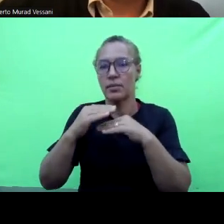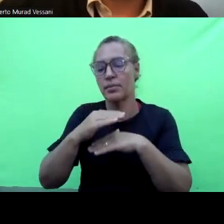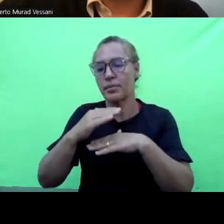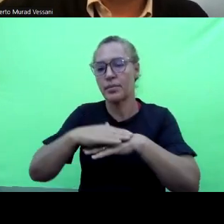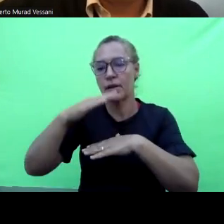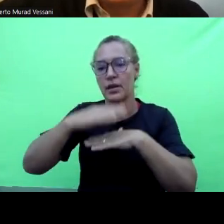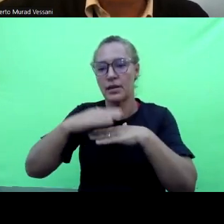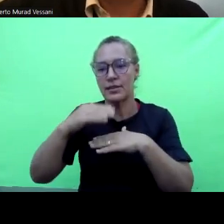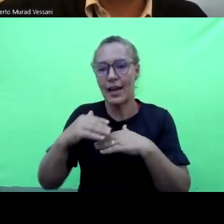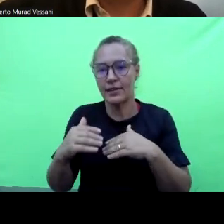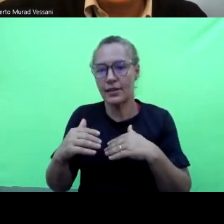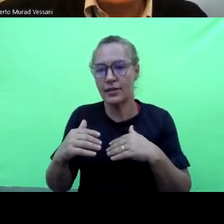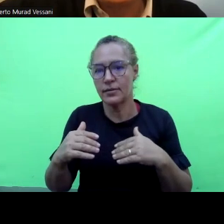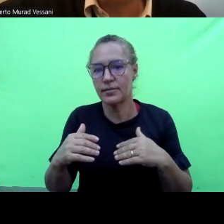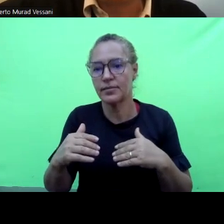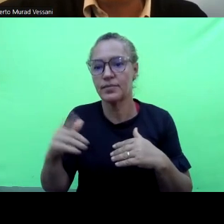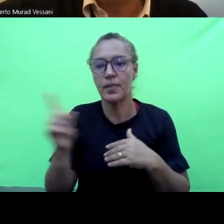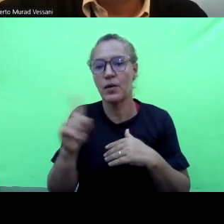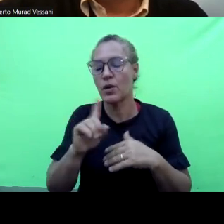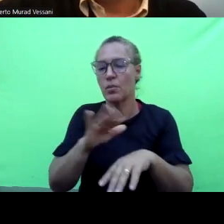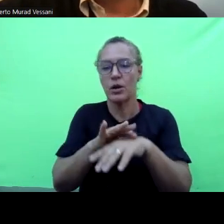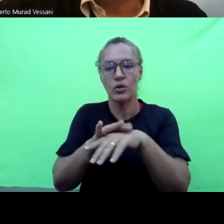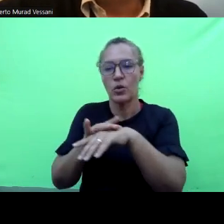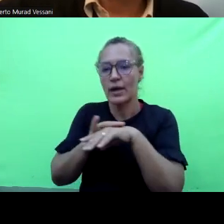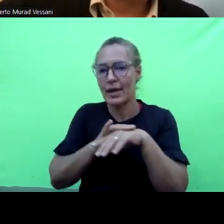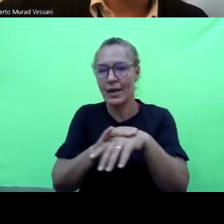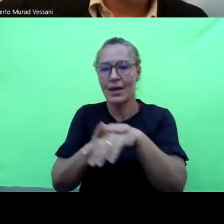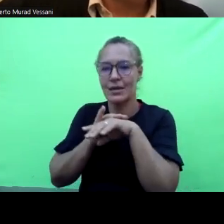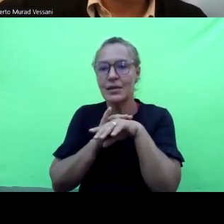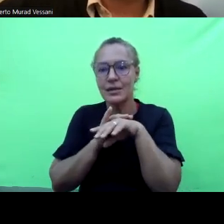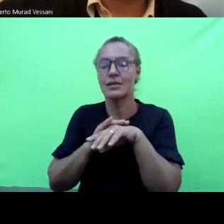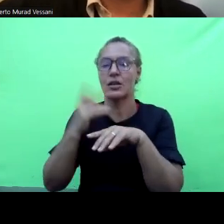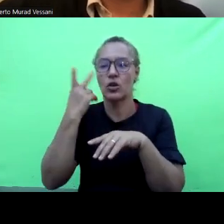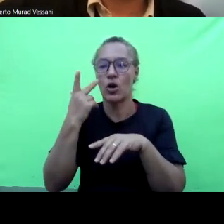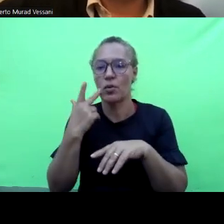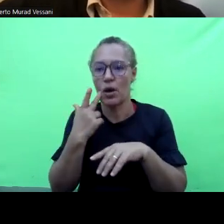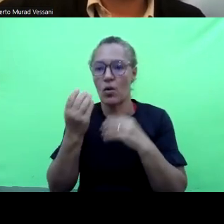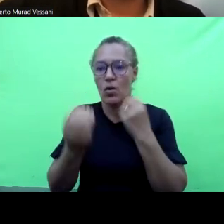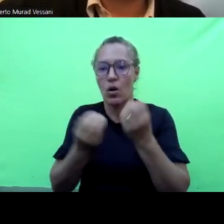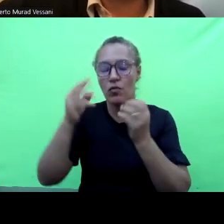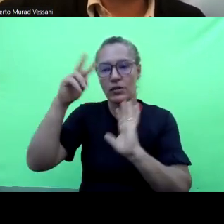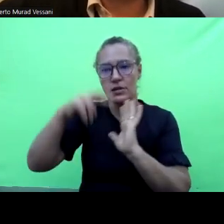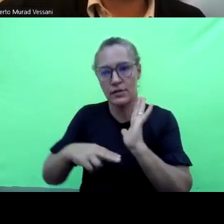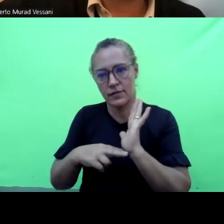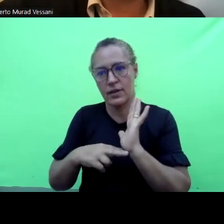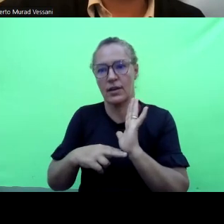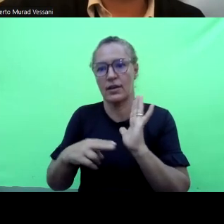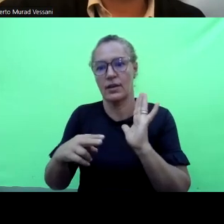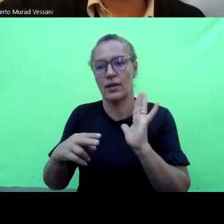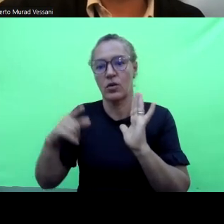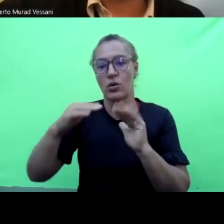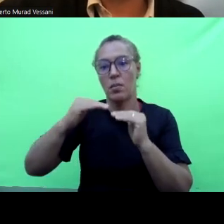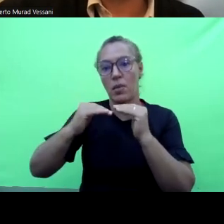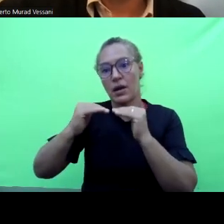dessa doença, mas ela não é a doença em si, né? Então, como vocês veem aqui pelo gráfico da direita, quanto mais alta a pressão de